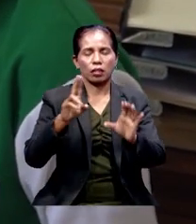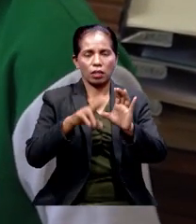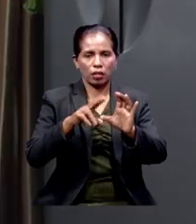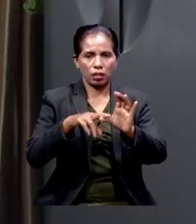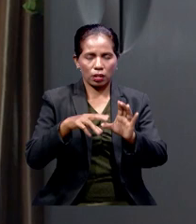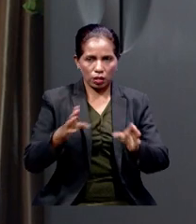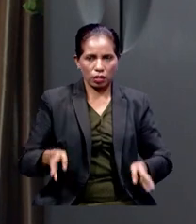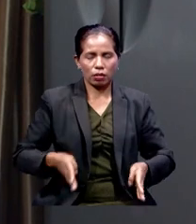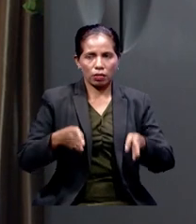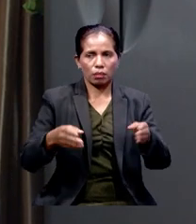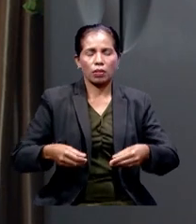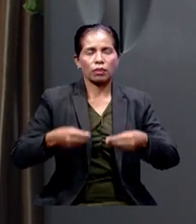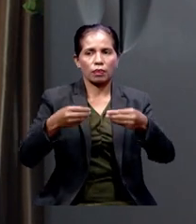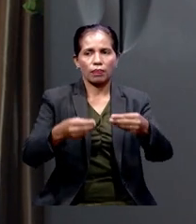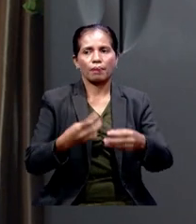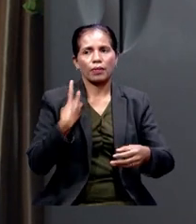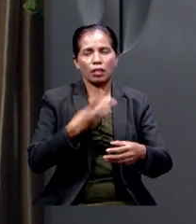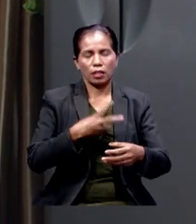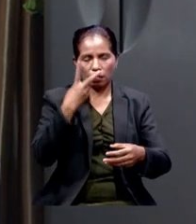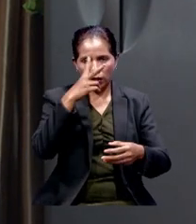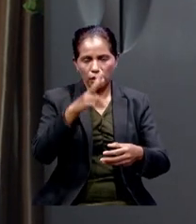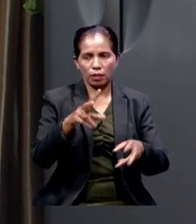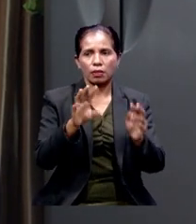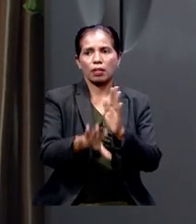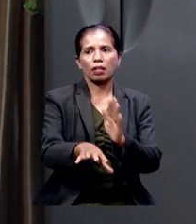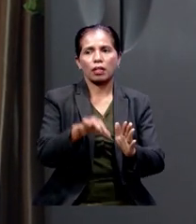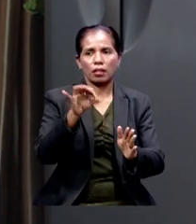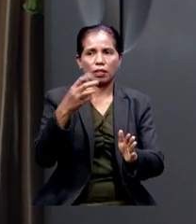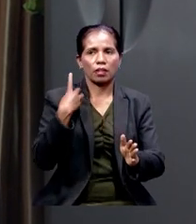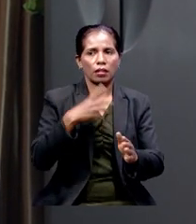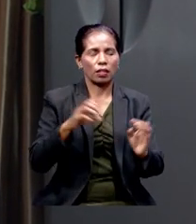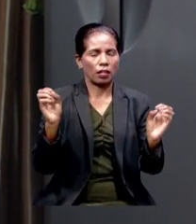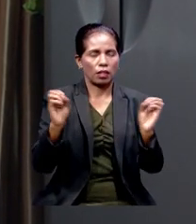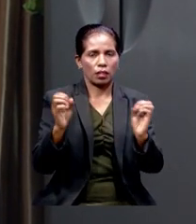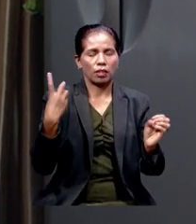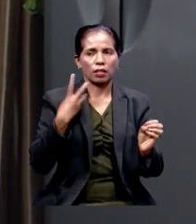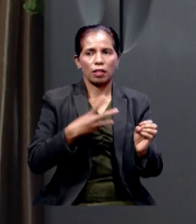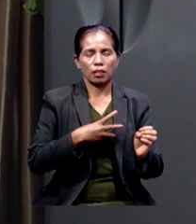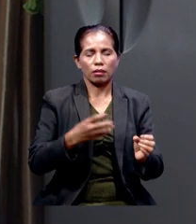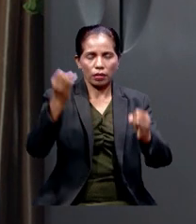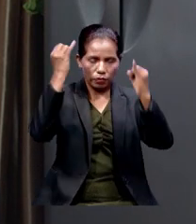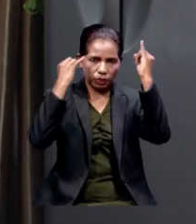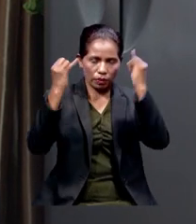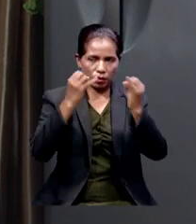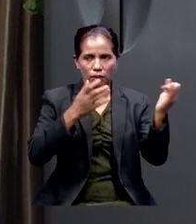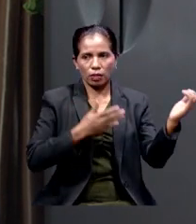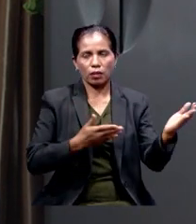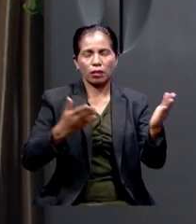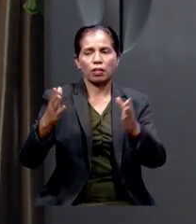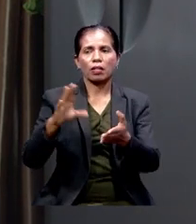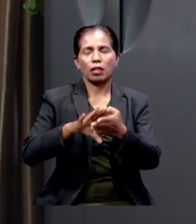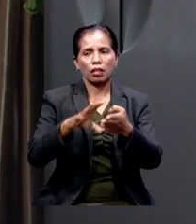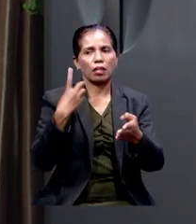precisa. Tatum direta, exatamente, ita retan, ita tene karek de anlaia, ita laten, me ve quando informação tama, pedido tamon,